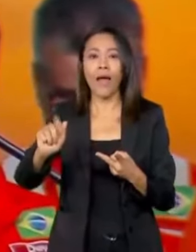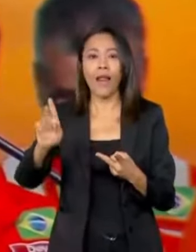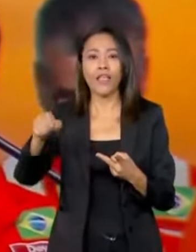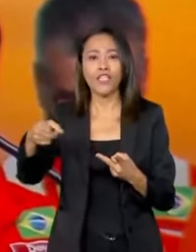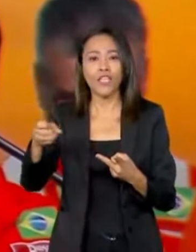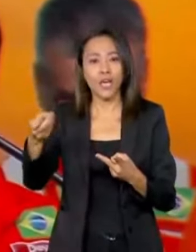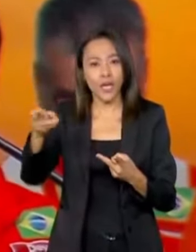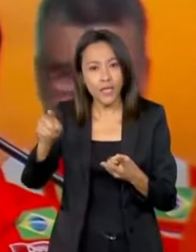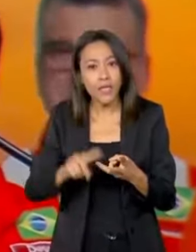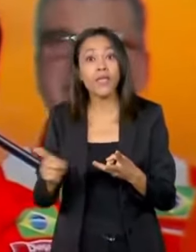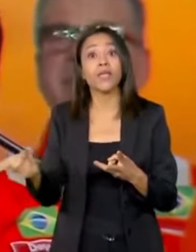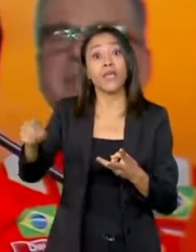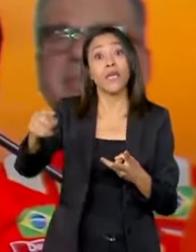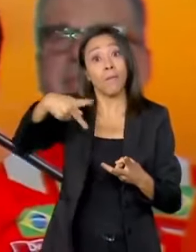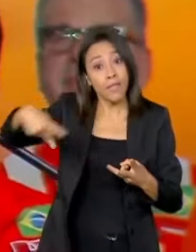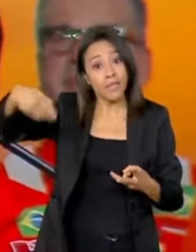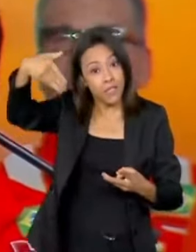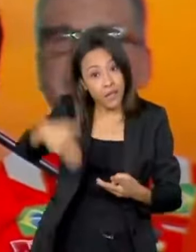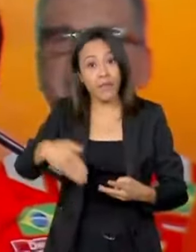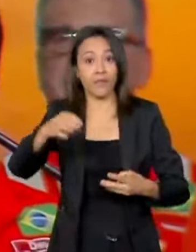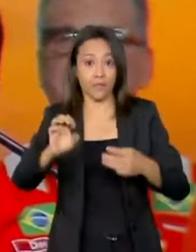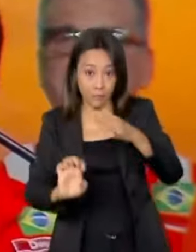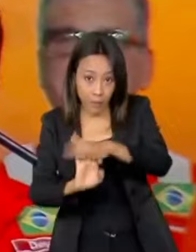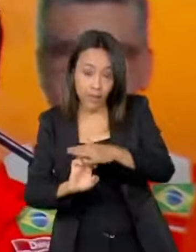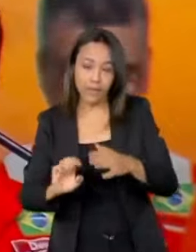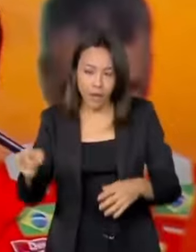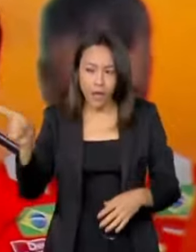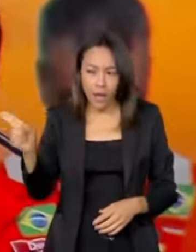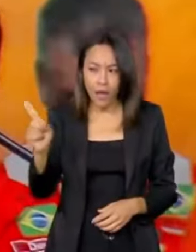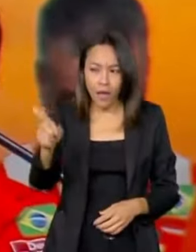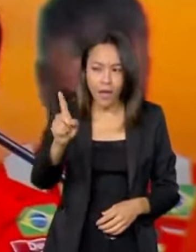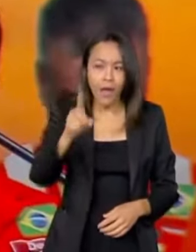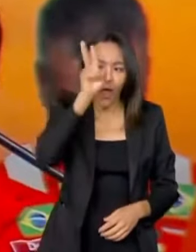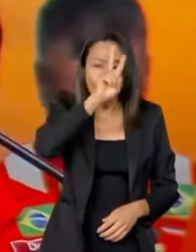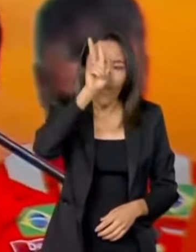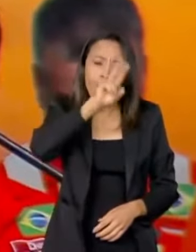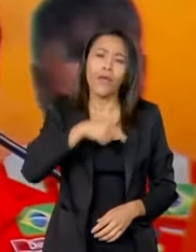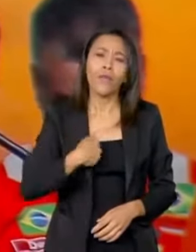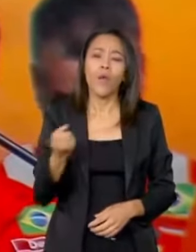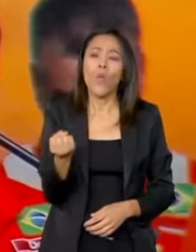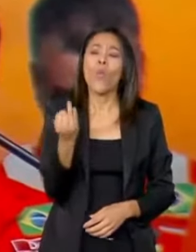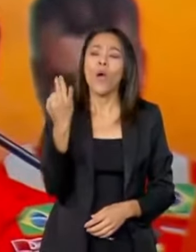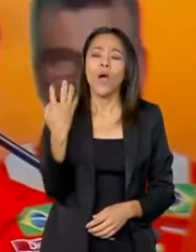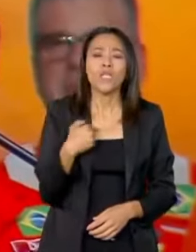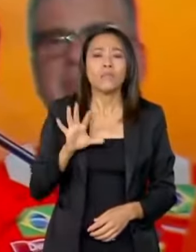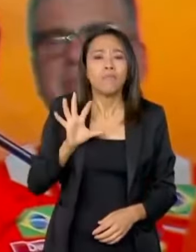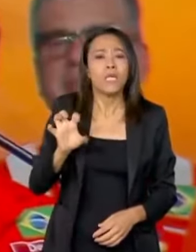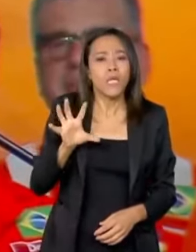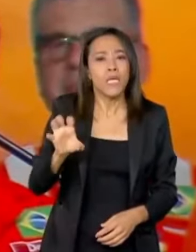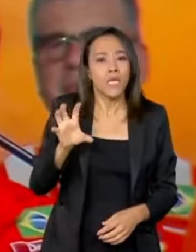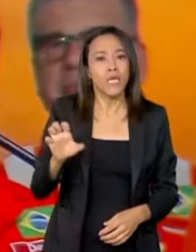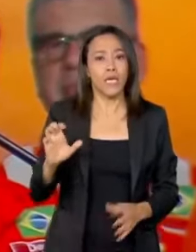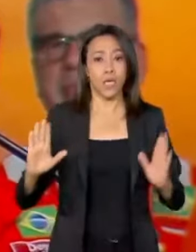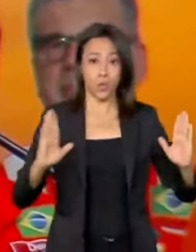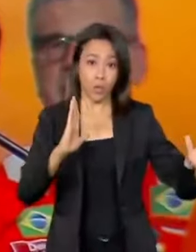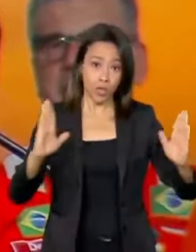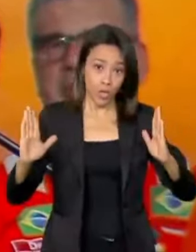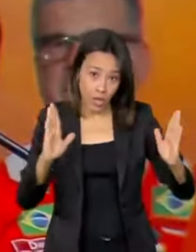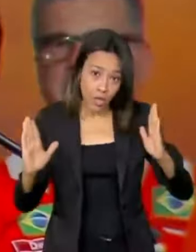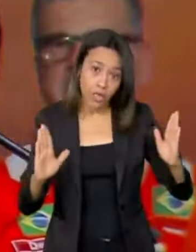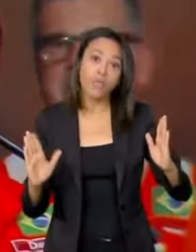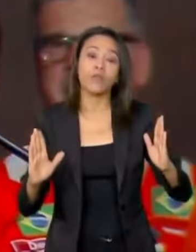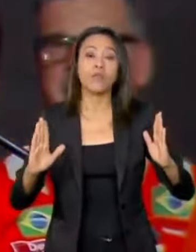Magna, presidente dessa empresa, eu lembro da quantidade de brigas que eu fiz durante a campanha de